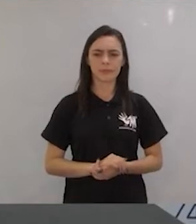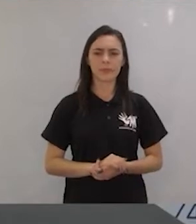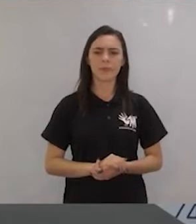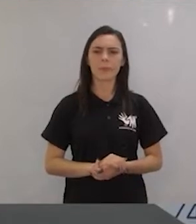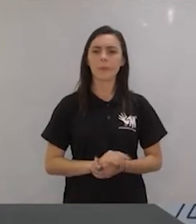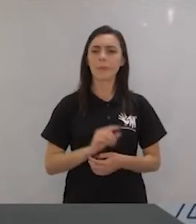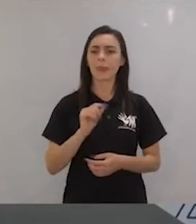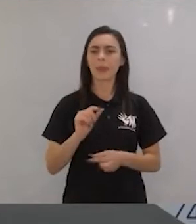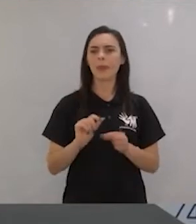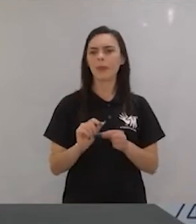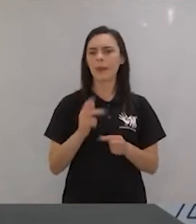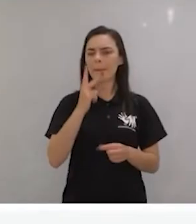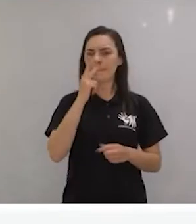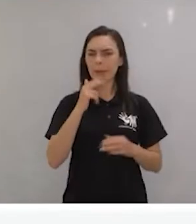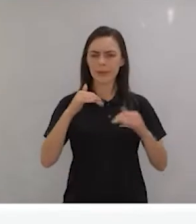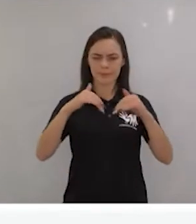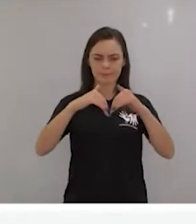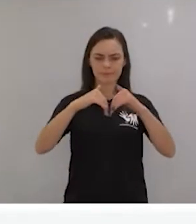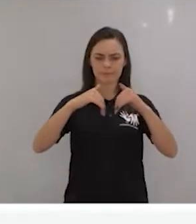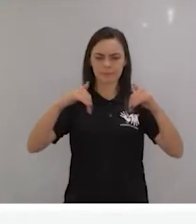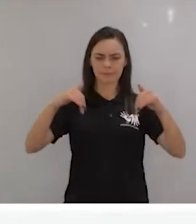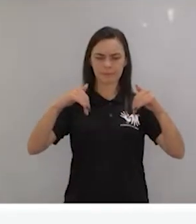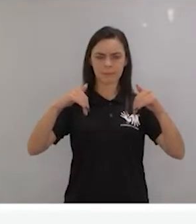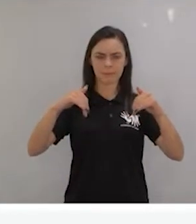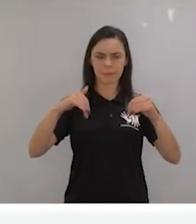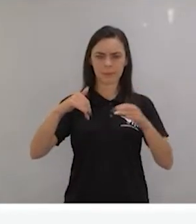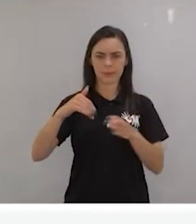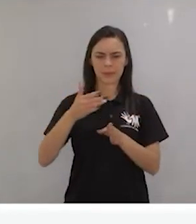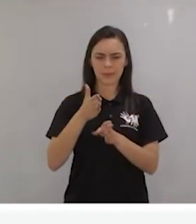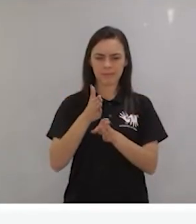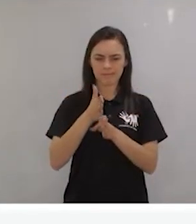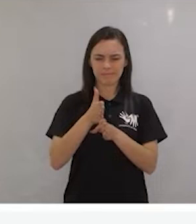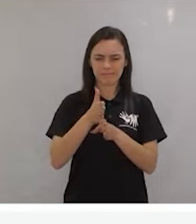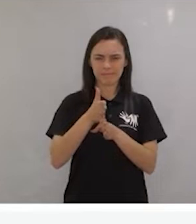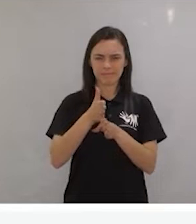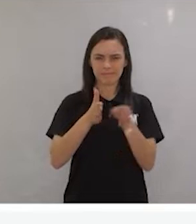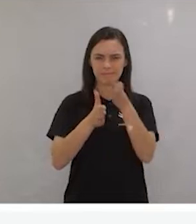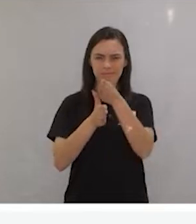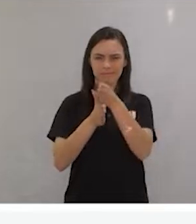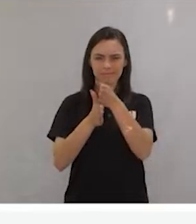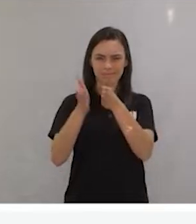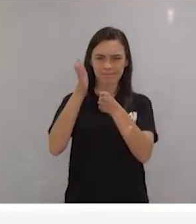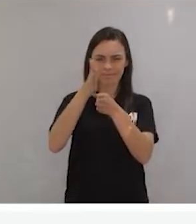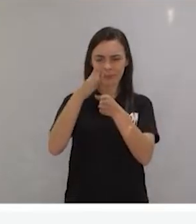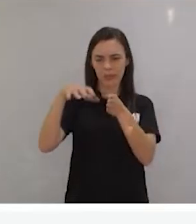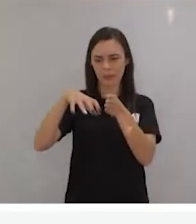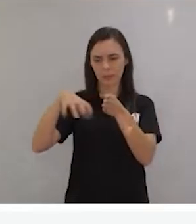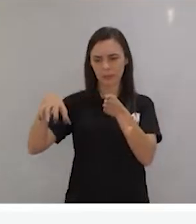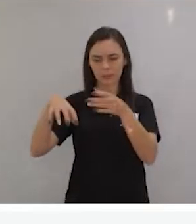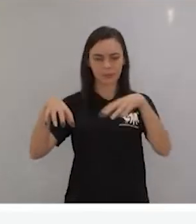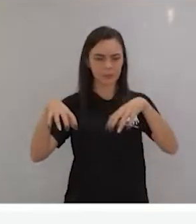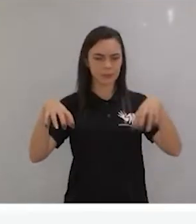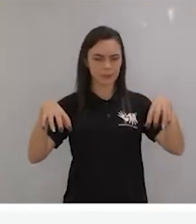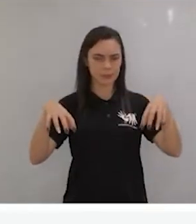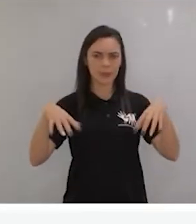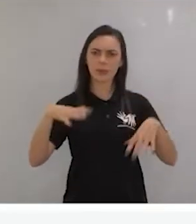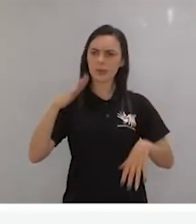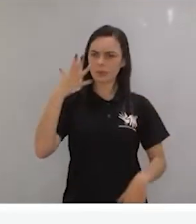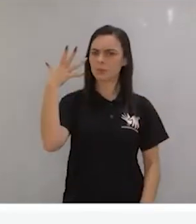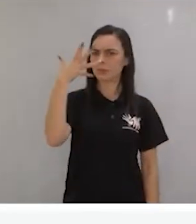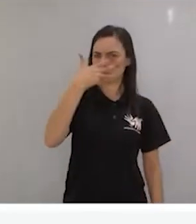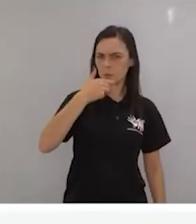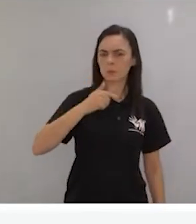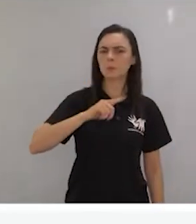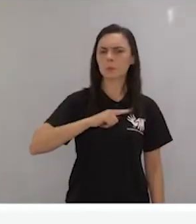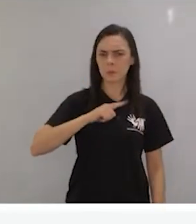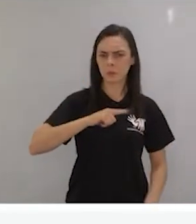Muros foram feitos para dividir, para delimitar um espaço. Então, os muros, eles